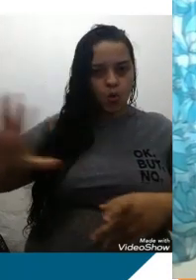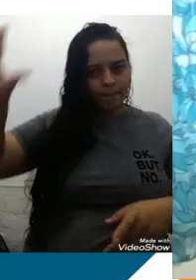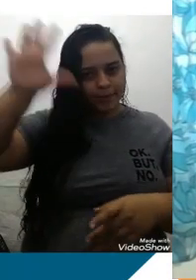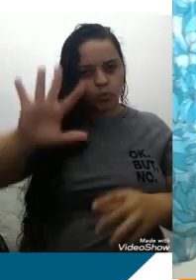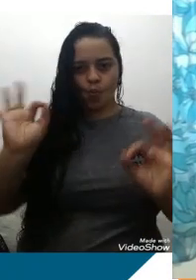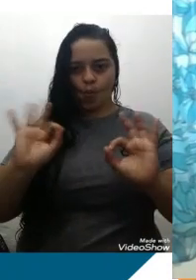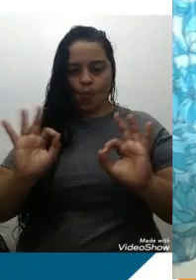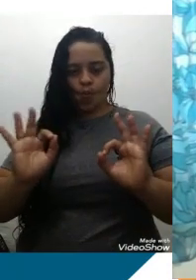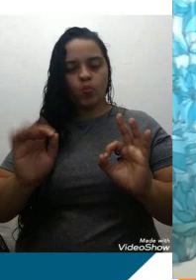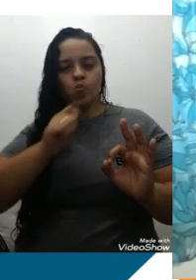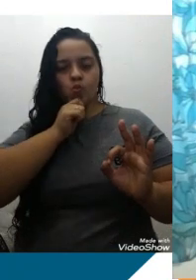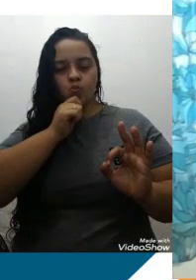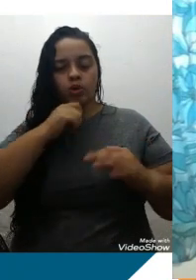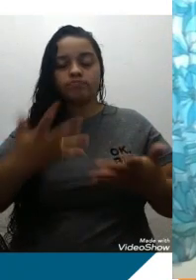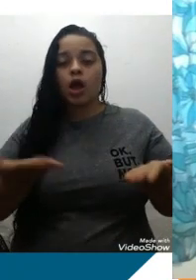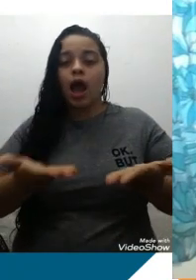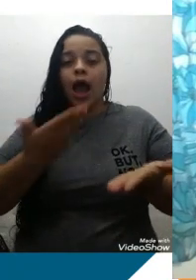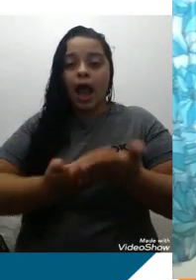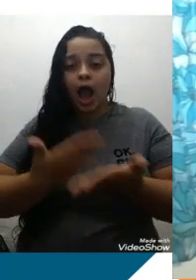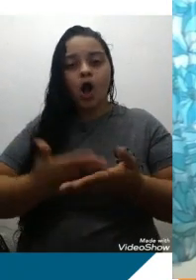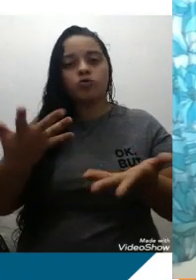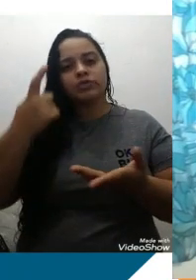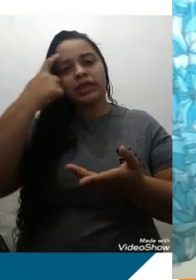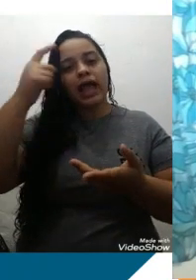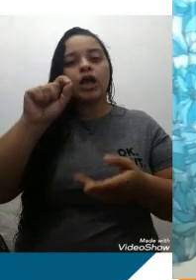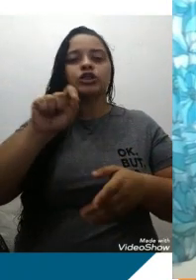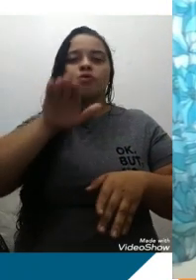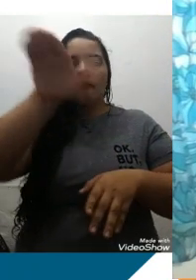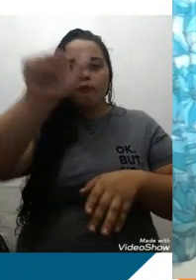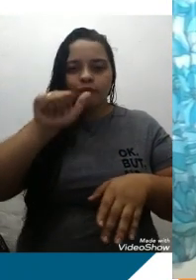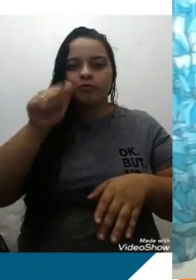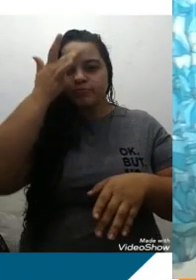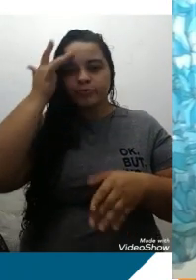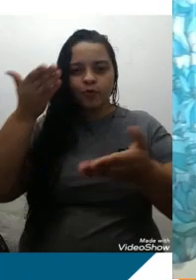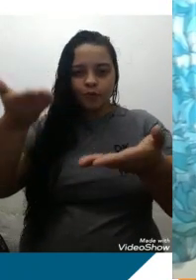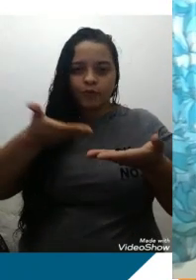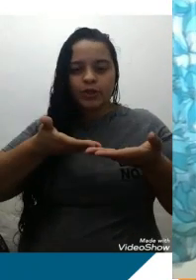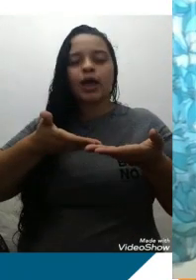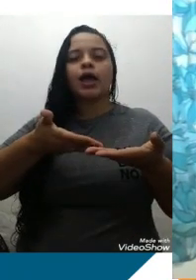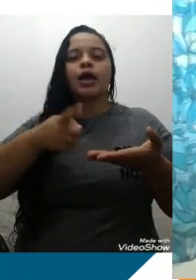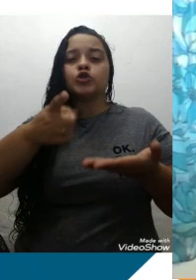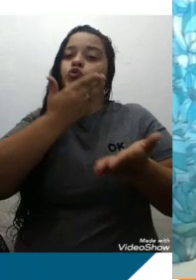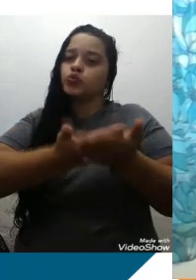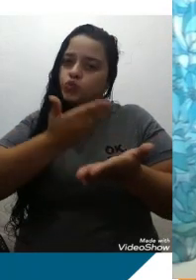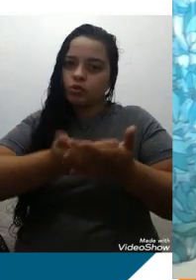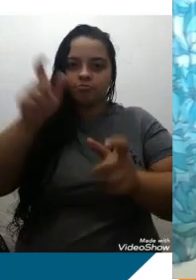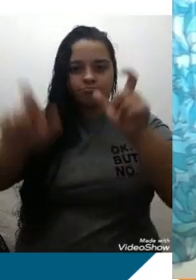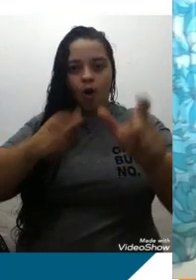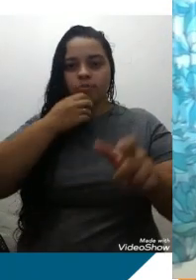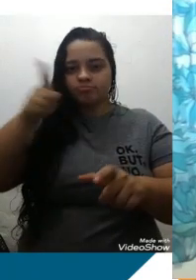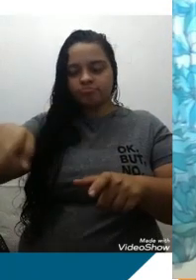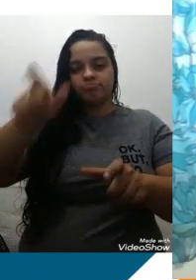aqui. Para a nossa aula de hoje, a gente teve a ideia de convidar uma pessoa que estuda a história dos